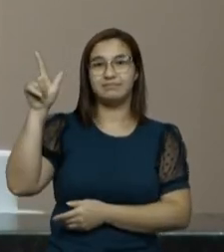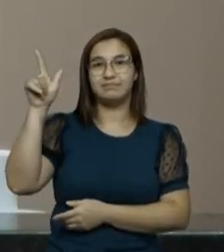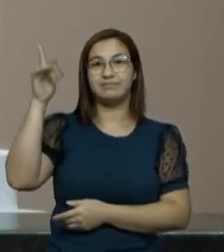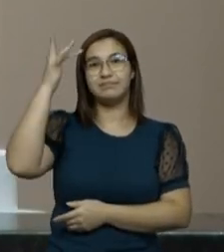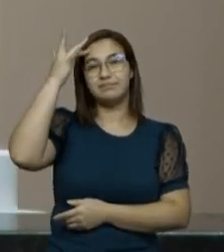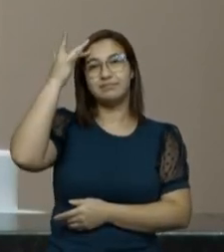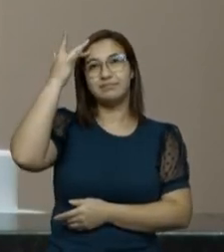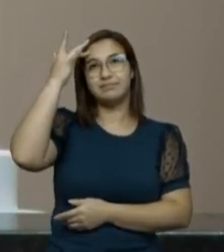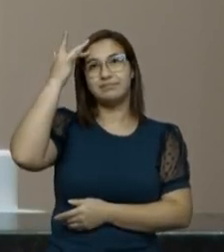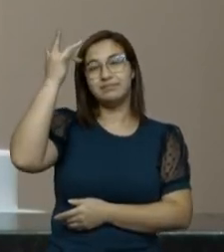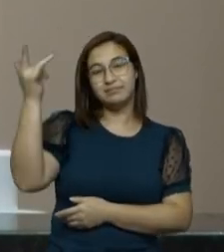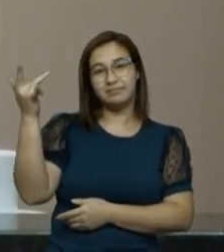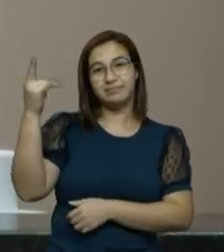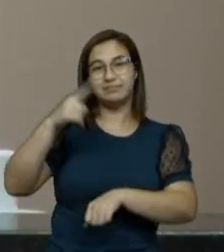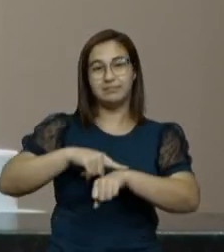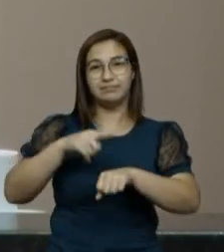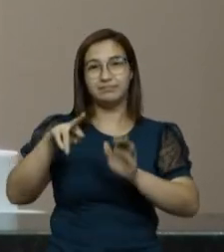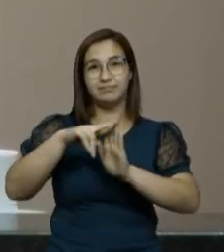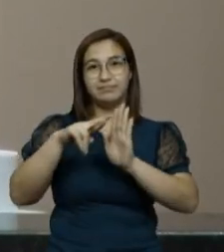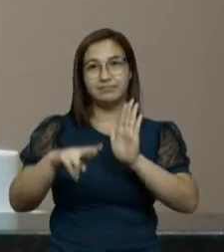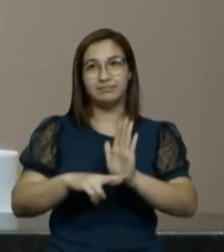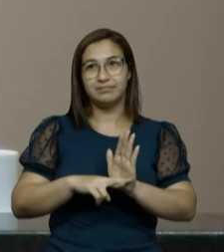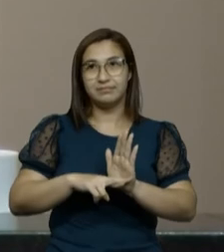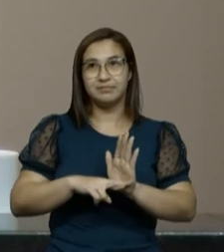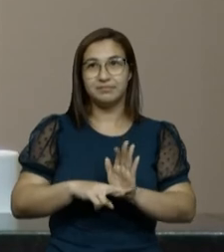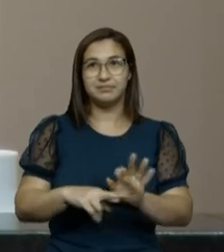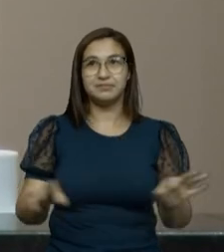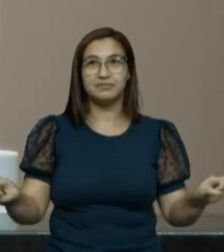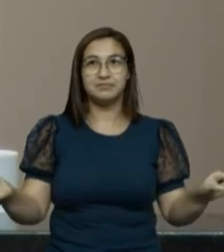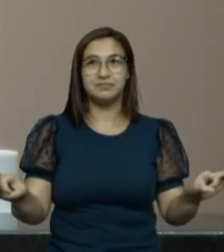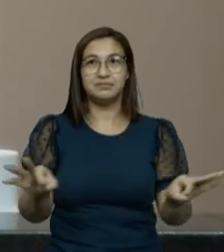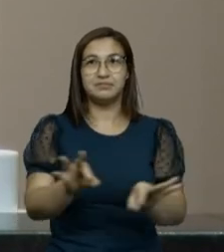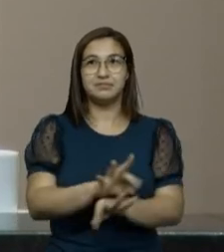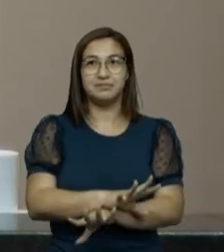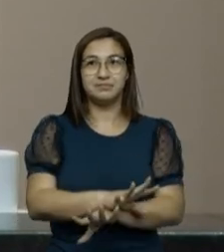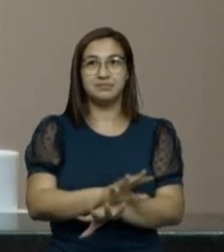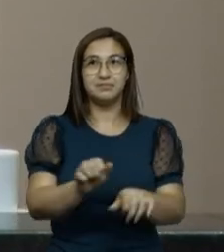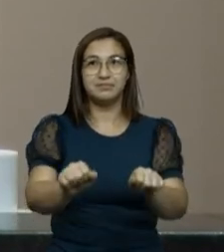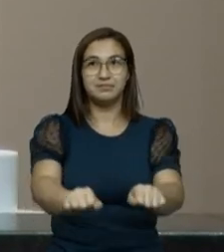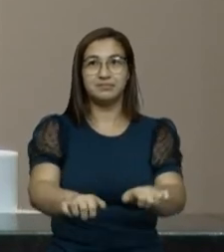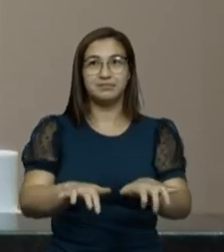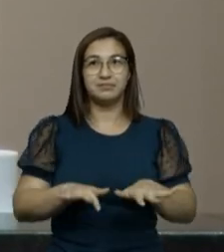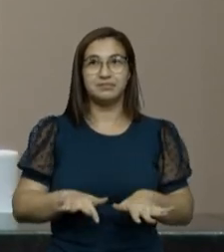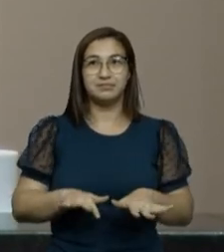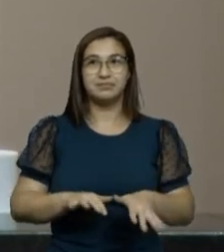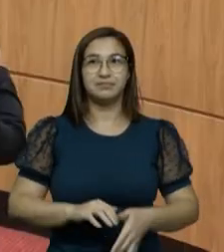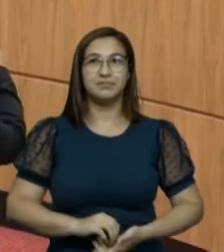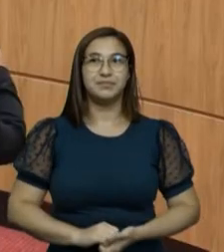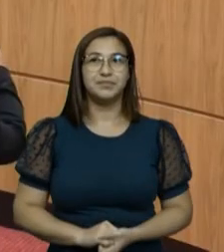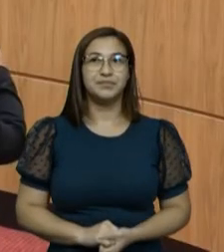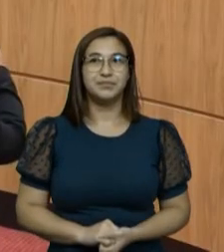outra ordinária para amanhã no horário regimental. Está encerrada a presente sessão.